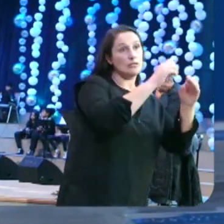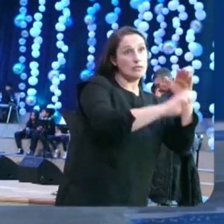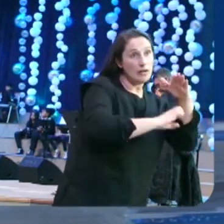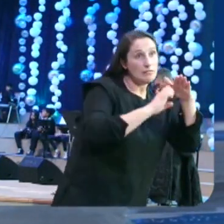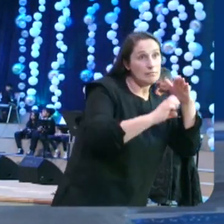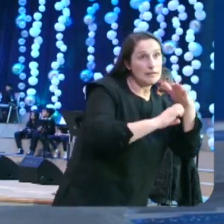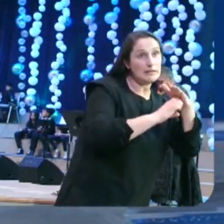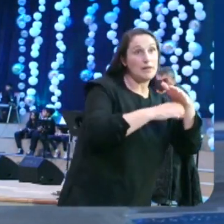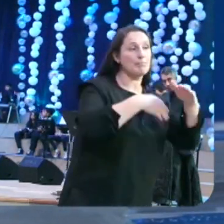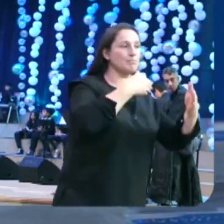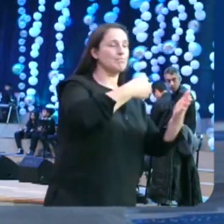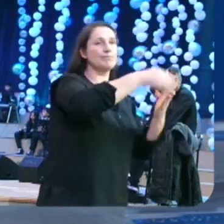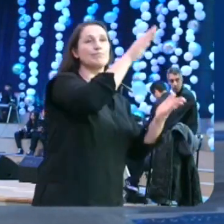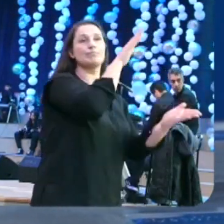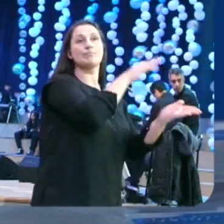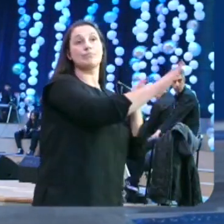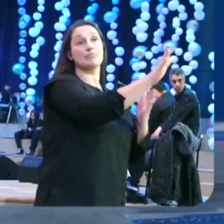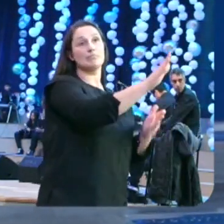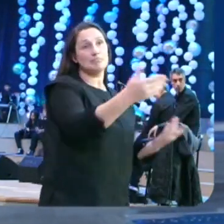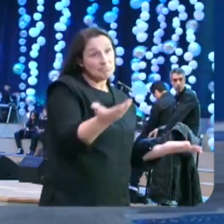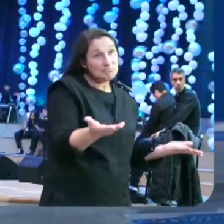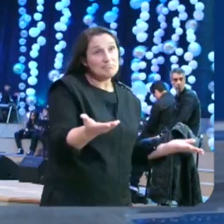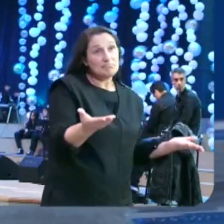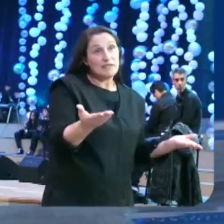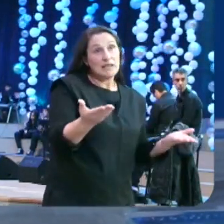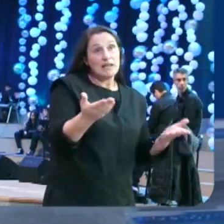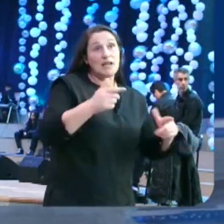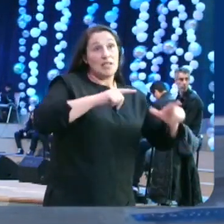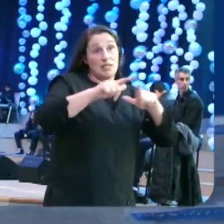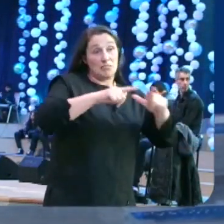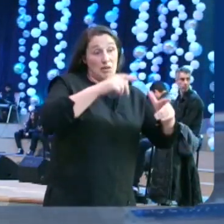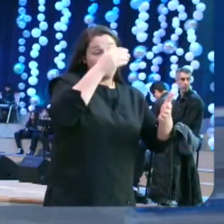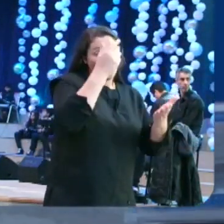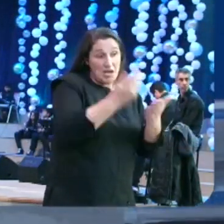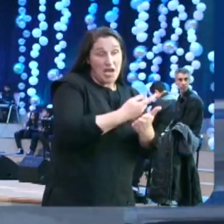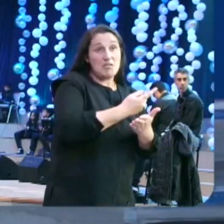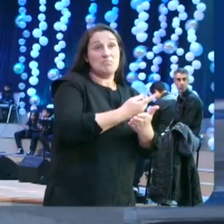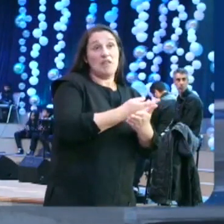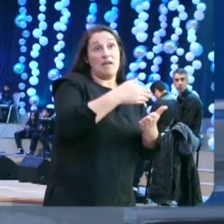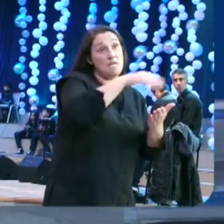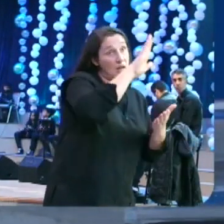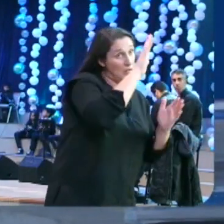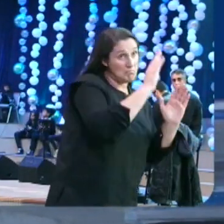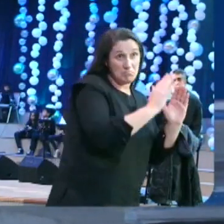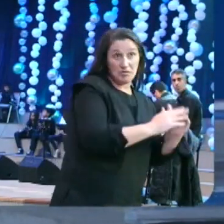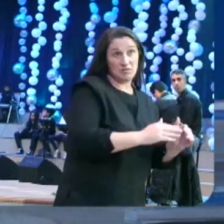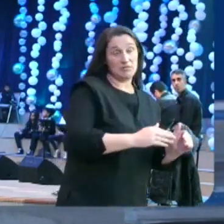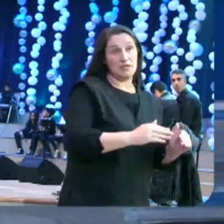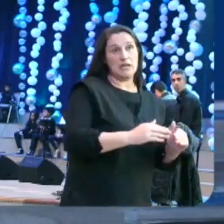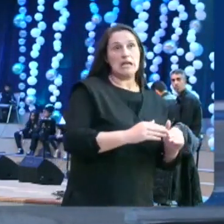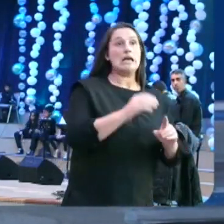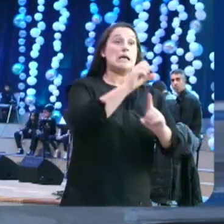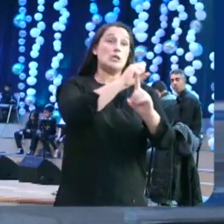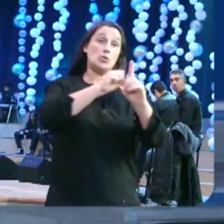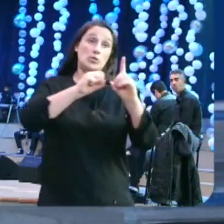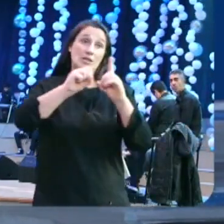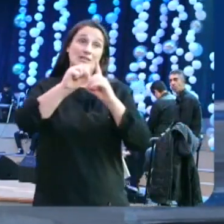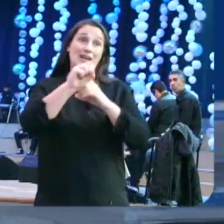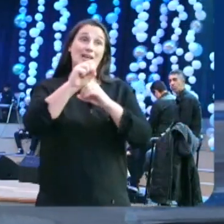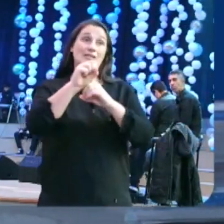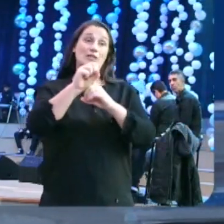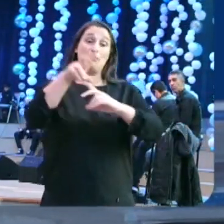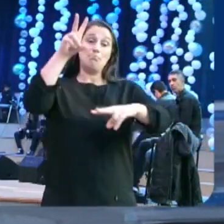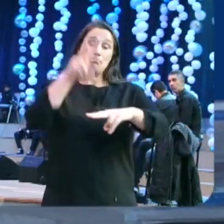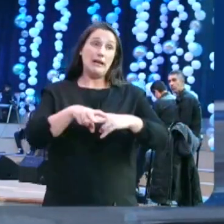ser mandado embora. Não é assim? Se você falhar na sociedade, não é? Dependendo da falha, você vai